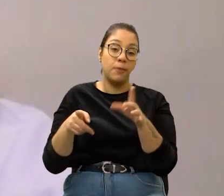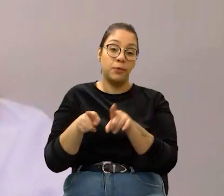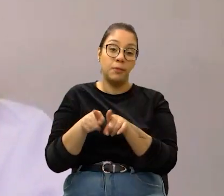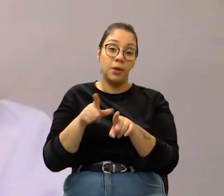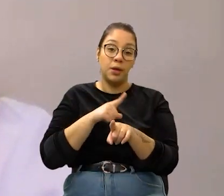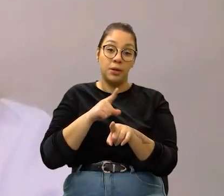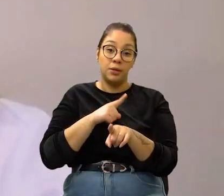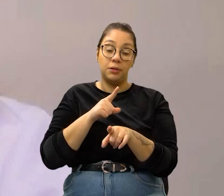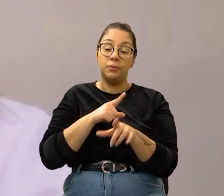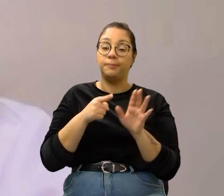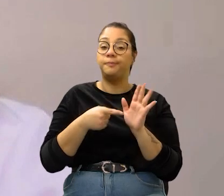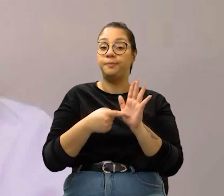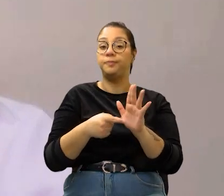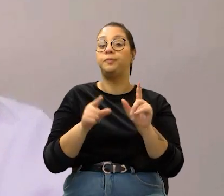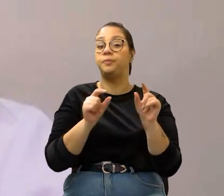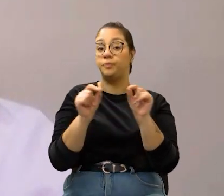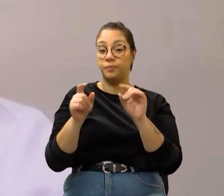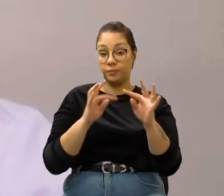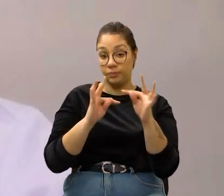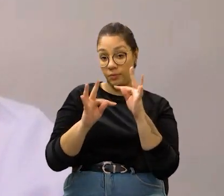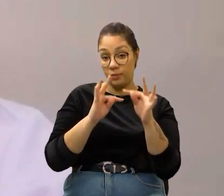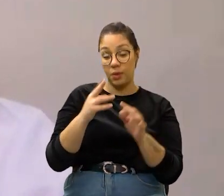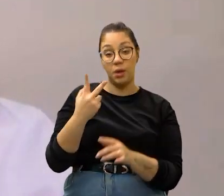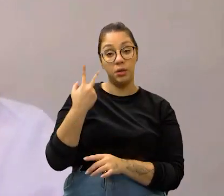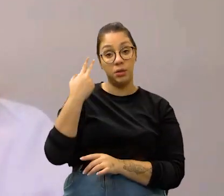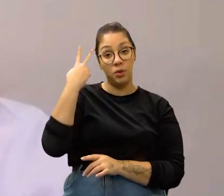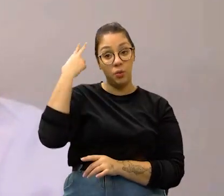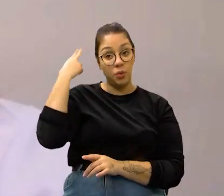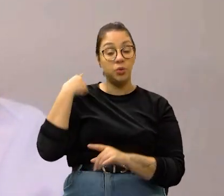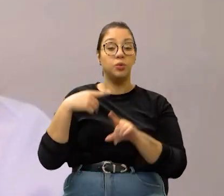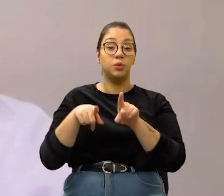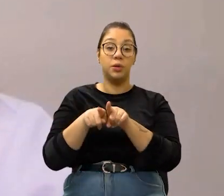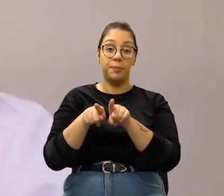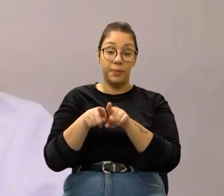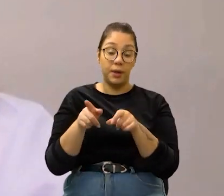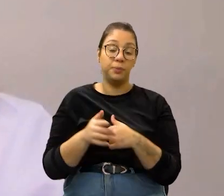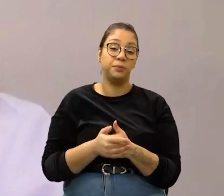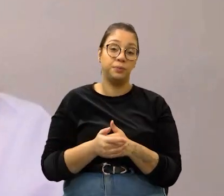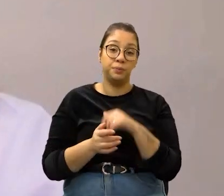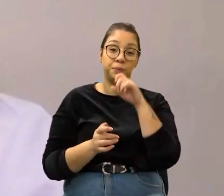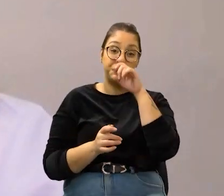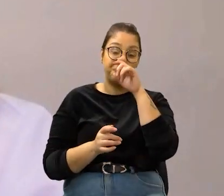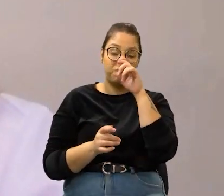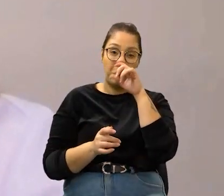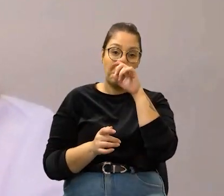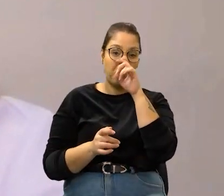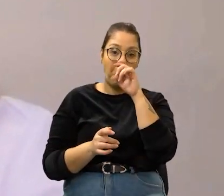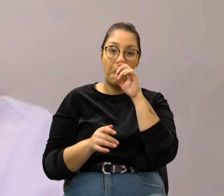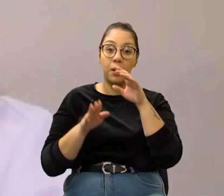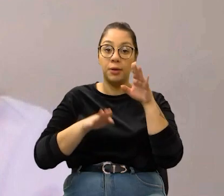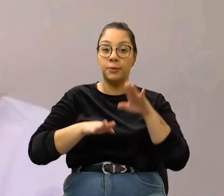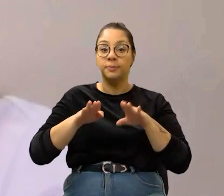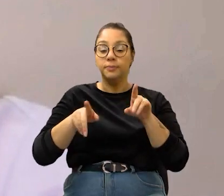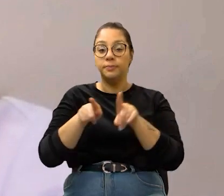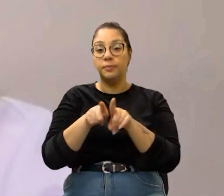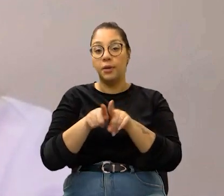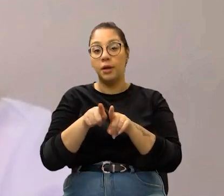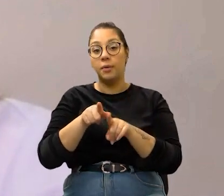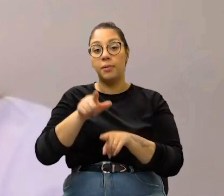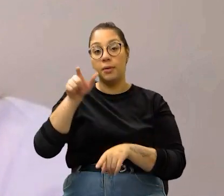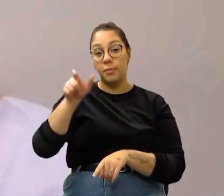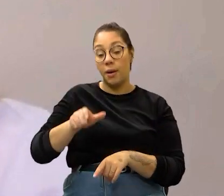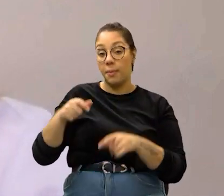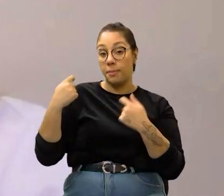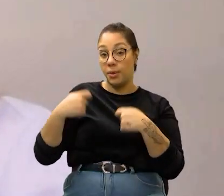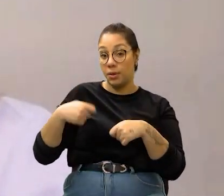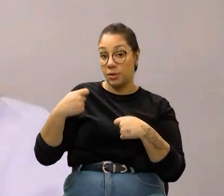eles também possuem como indicação um tratamento cirúrgico, muitas vezes pode ser que o